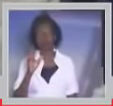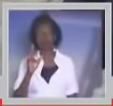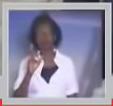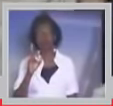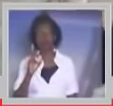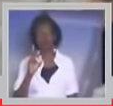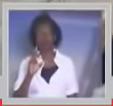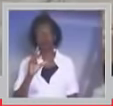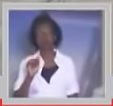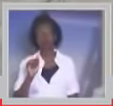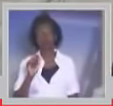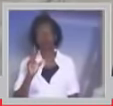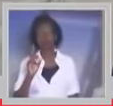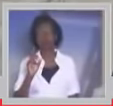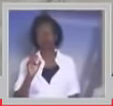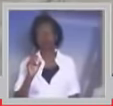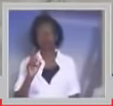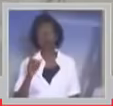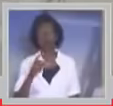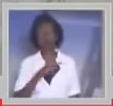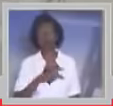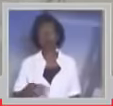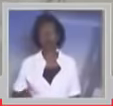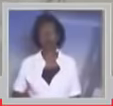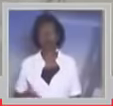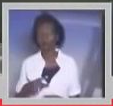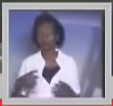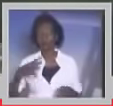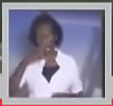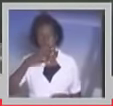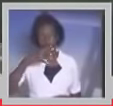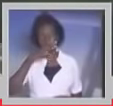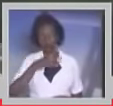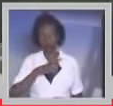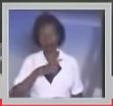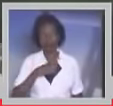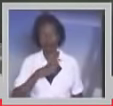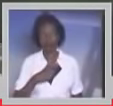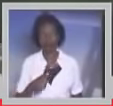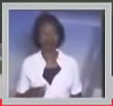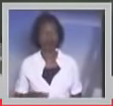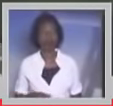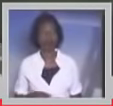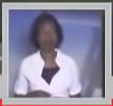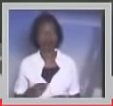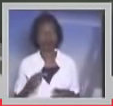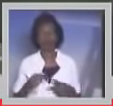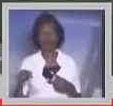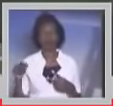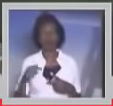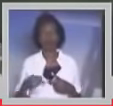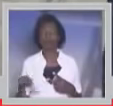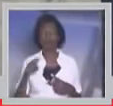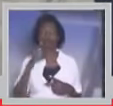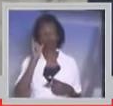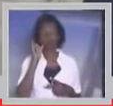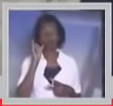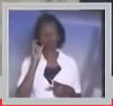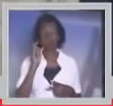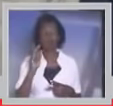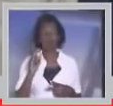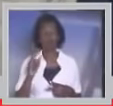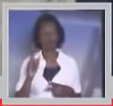centenas de denúncias centenas né de denúncias por semana Ontem mesmo eu